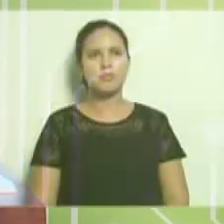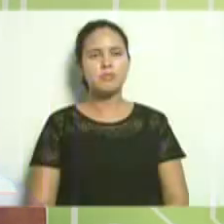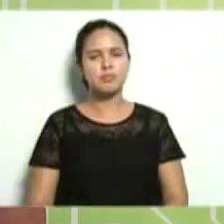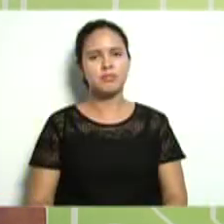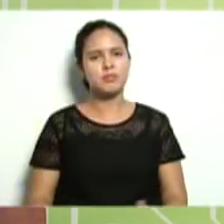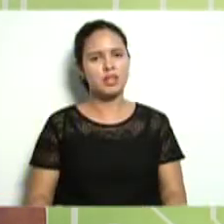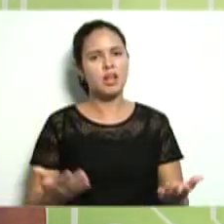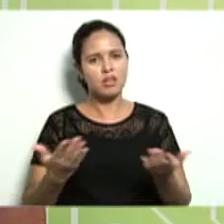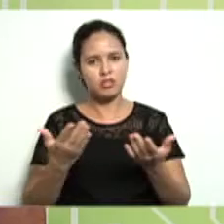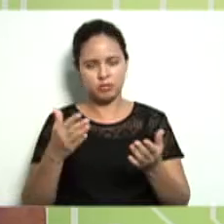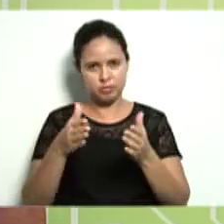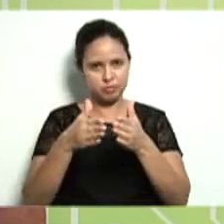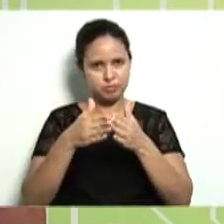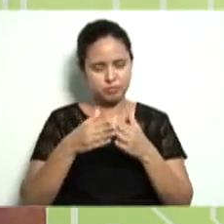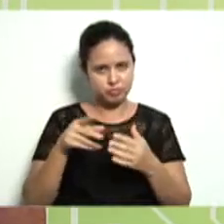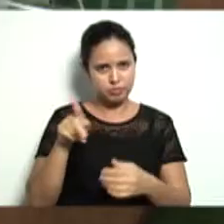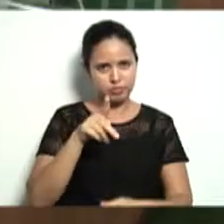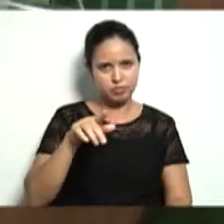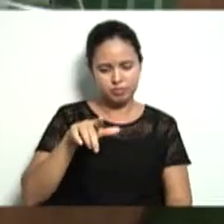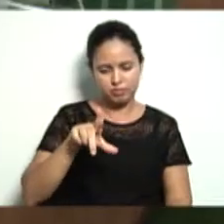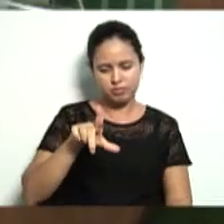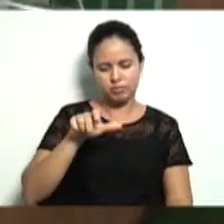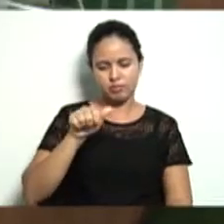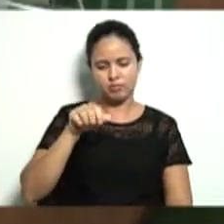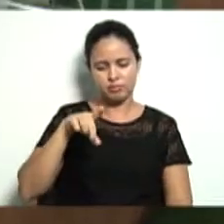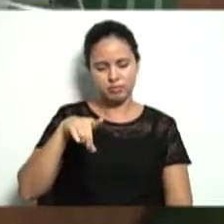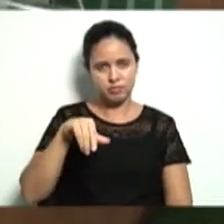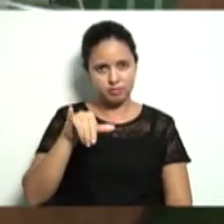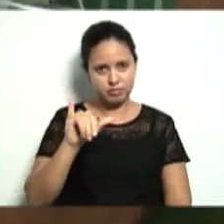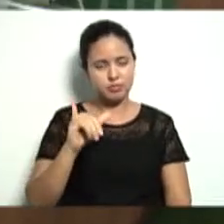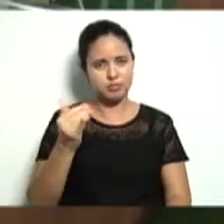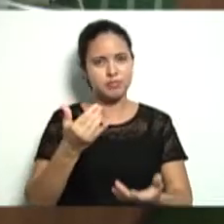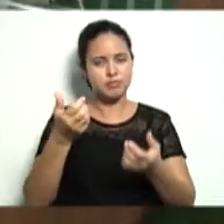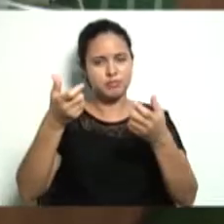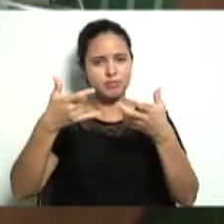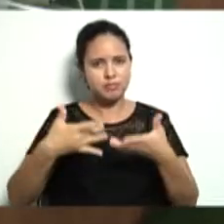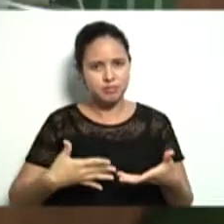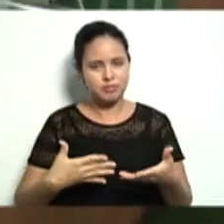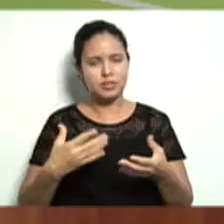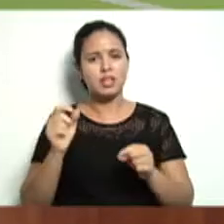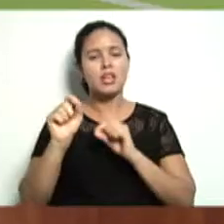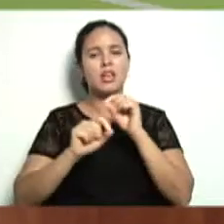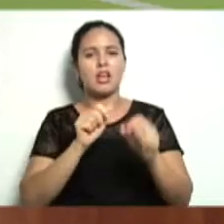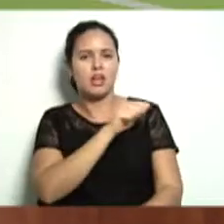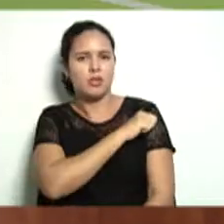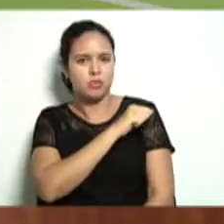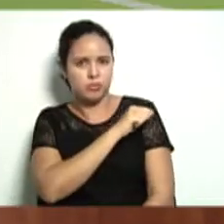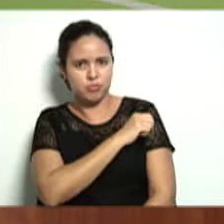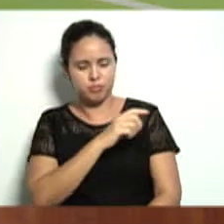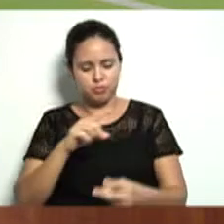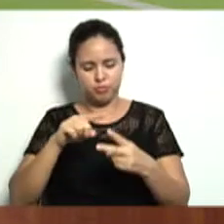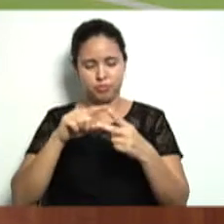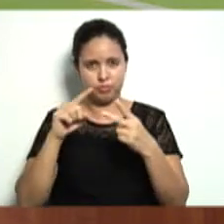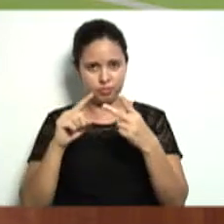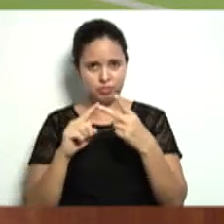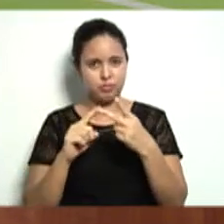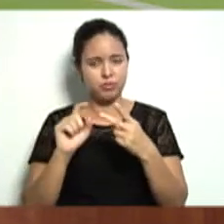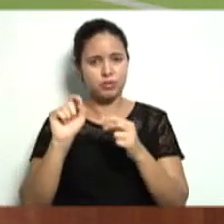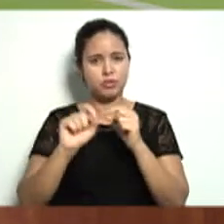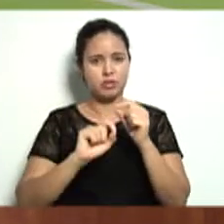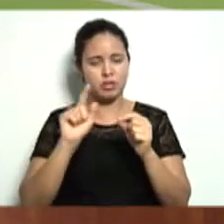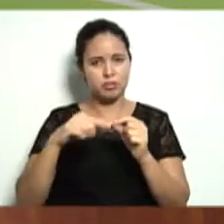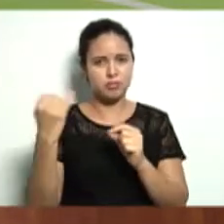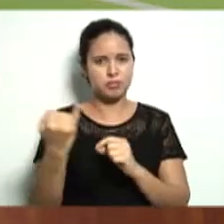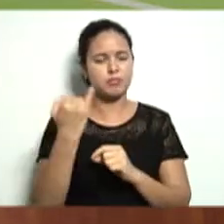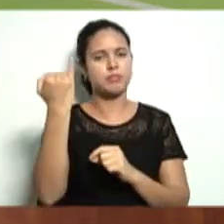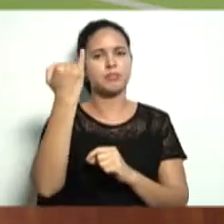socialize aí para a gente essas participações. Muito bem. Foram 2 participações, é importante a gente